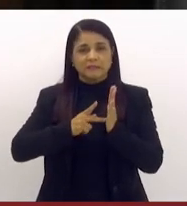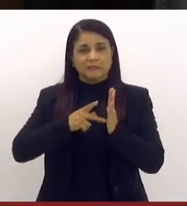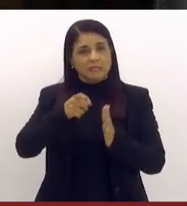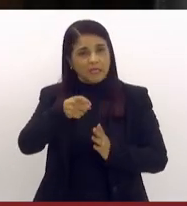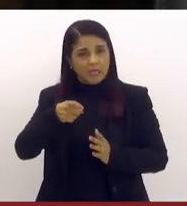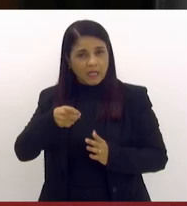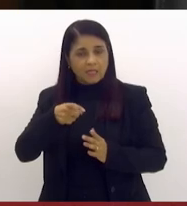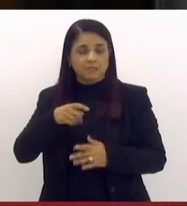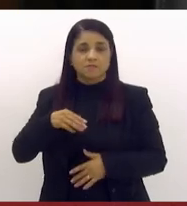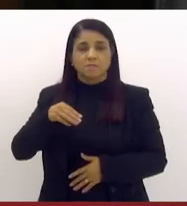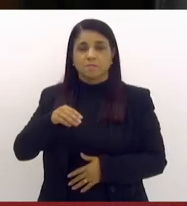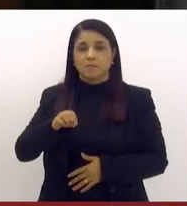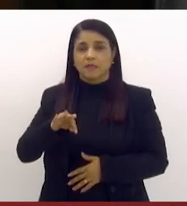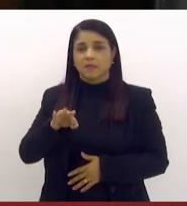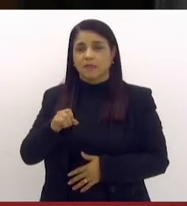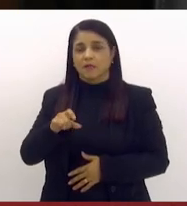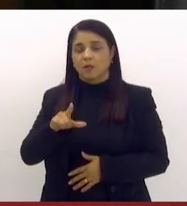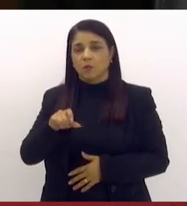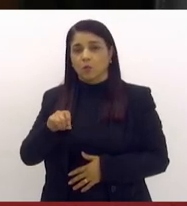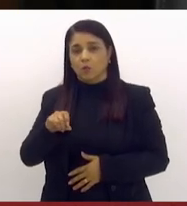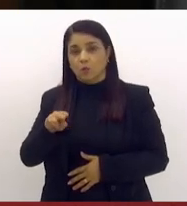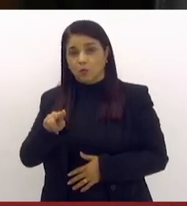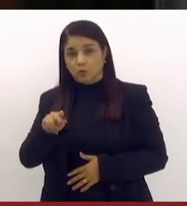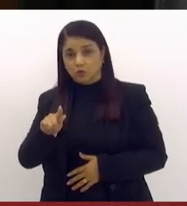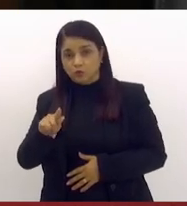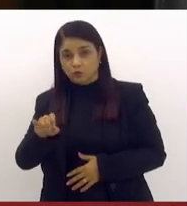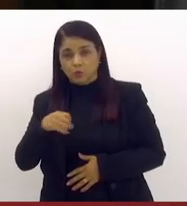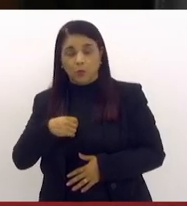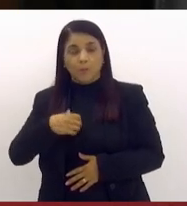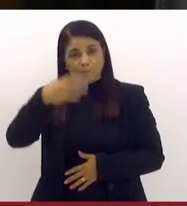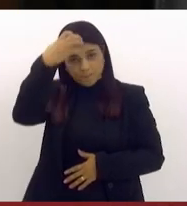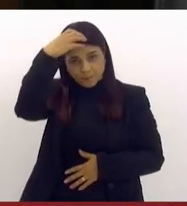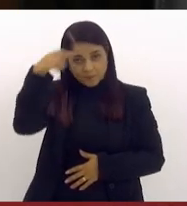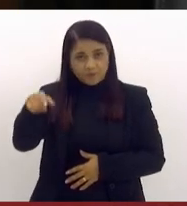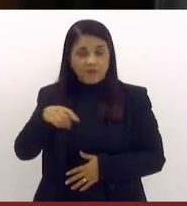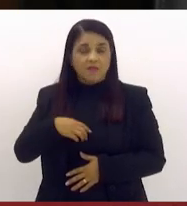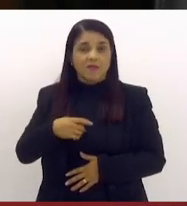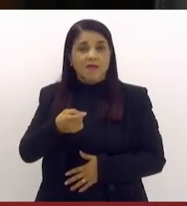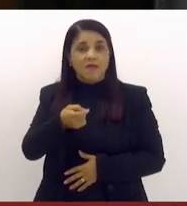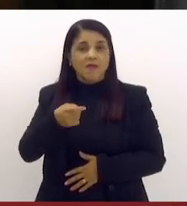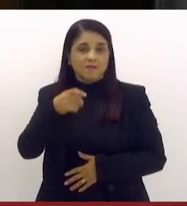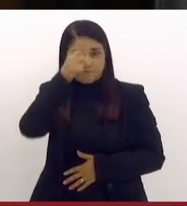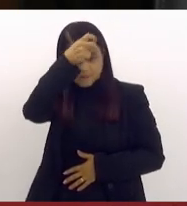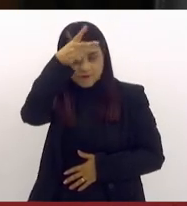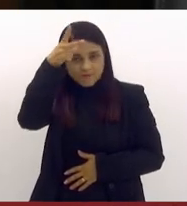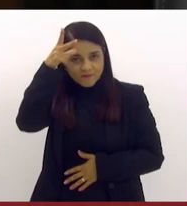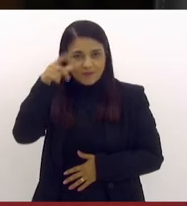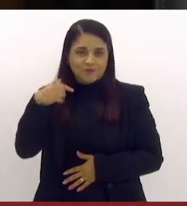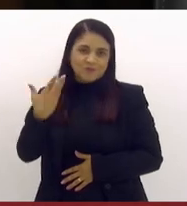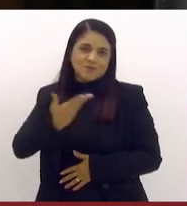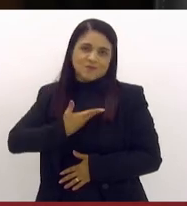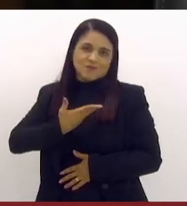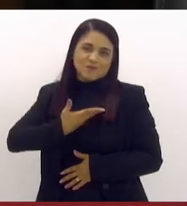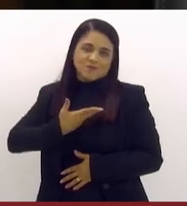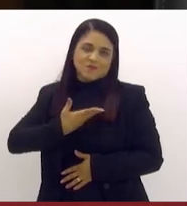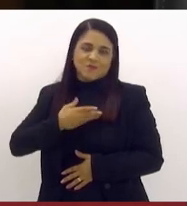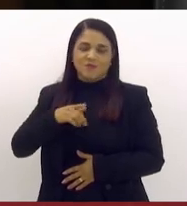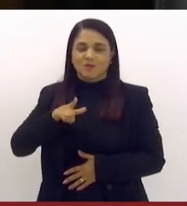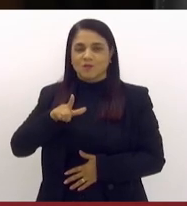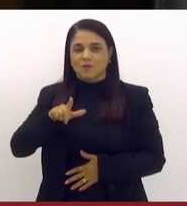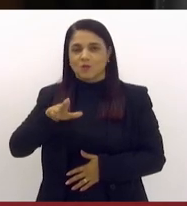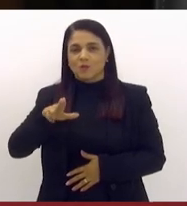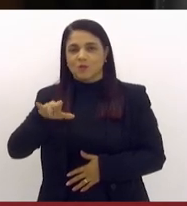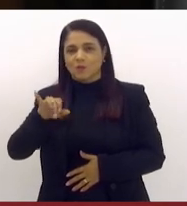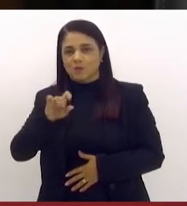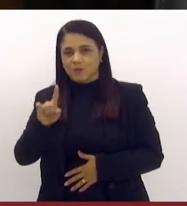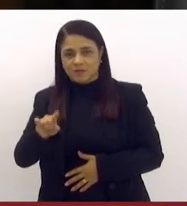Metalúrgico lá de Angra dos Reis ex-prefeito deputado federal companheiro Luiz Sérgio queria aqui agradecer